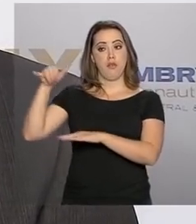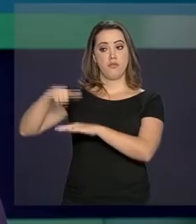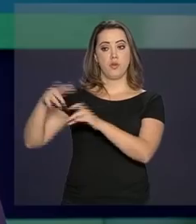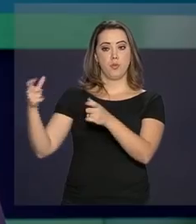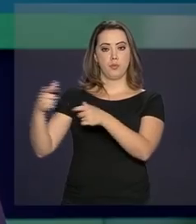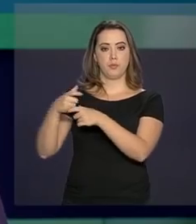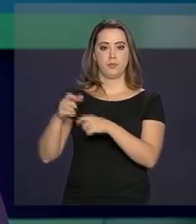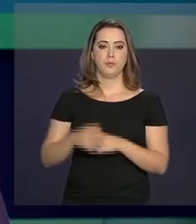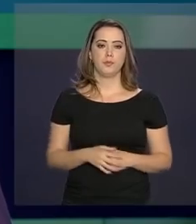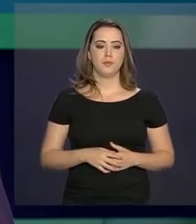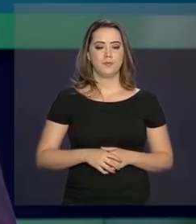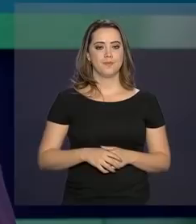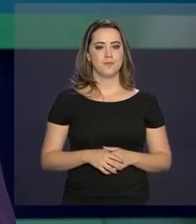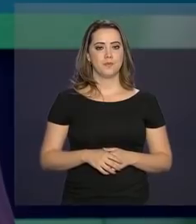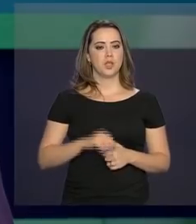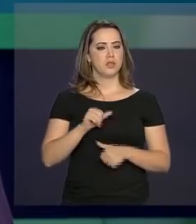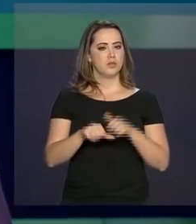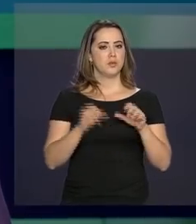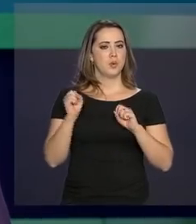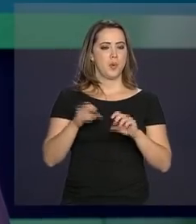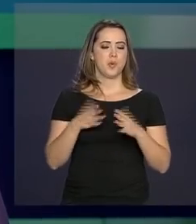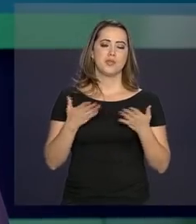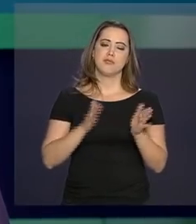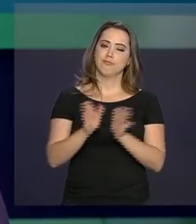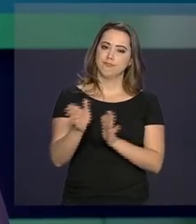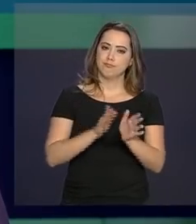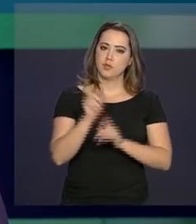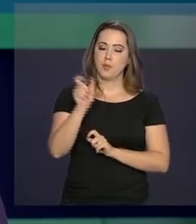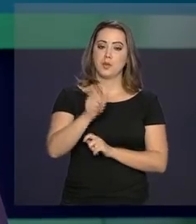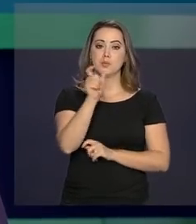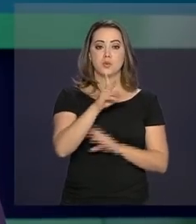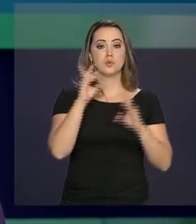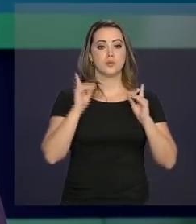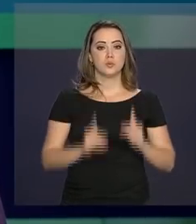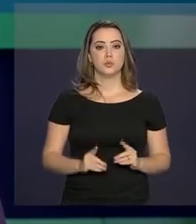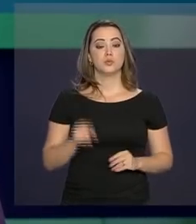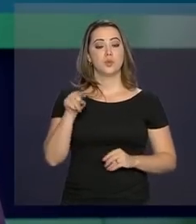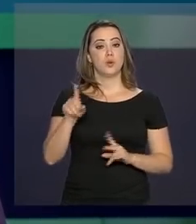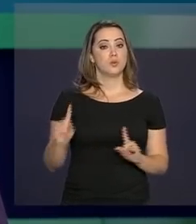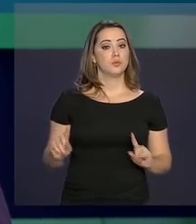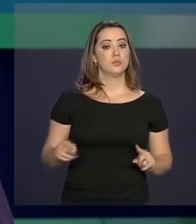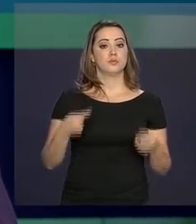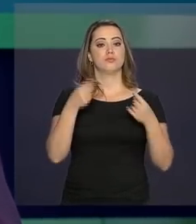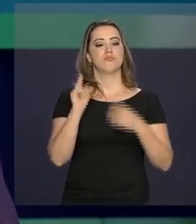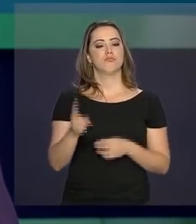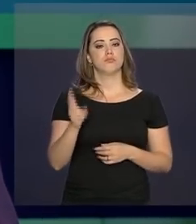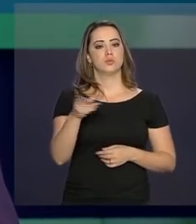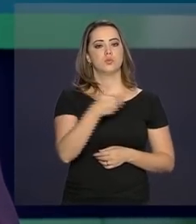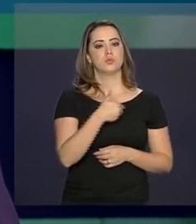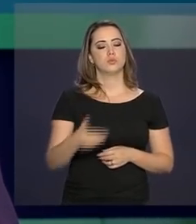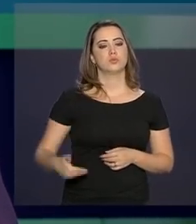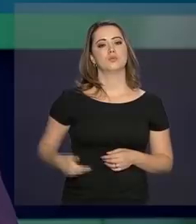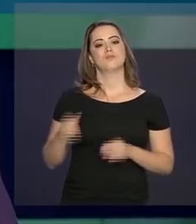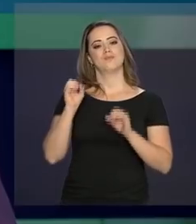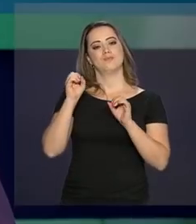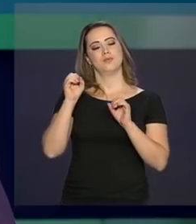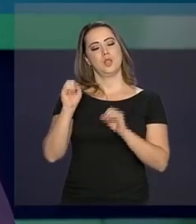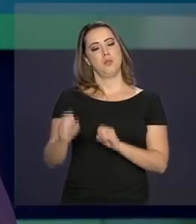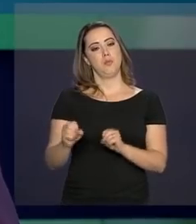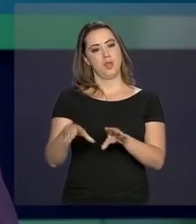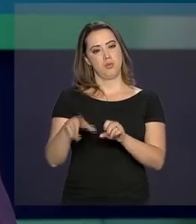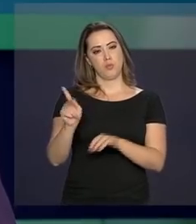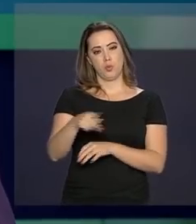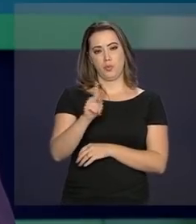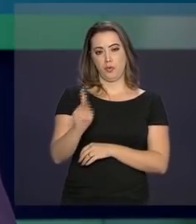anos. Tornar a educação acessível para pessoas com deficiência. Esse é um desafio constante para governos e